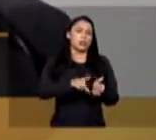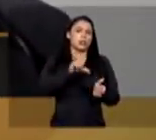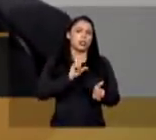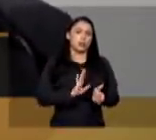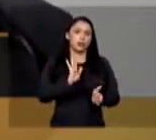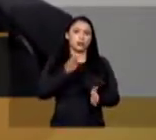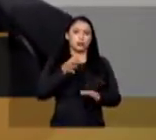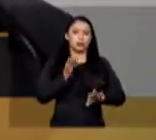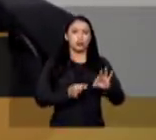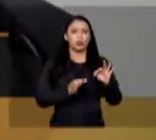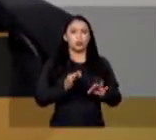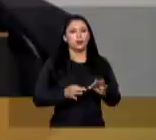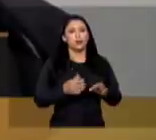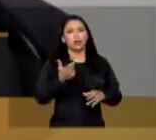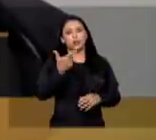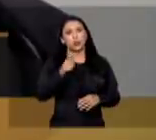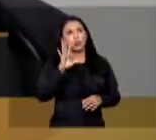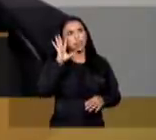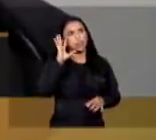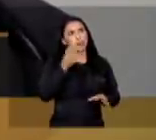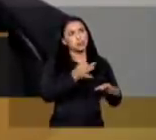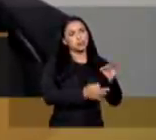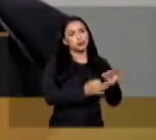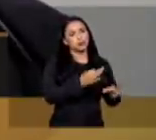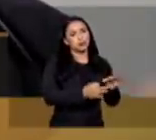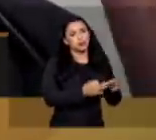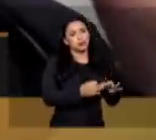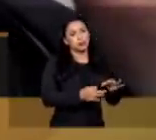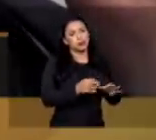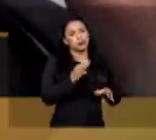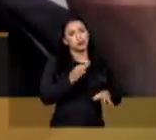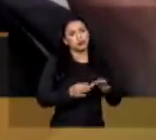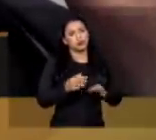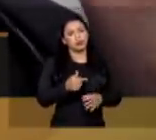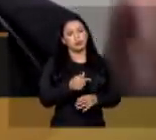também decisão da segunda turma, no julgamento da petição